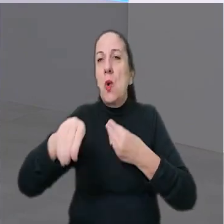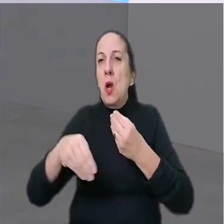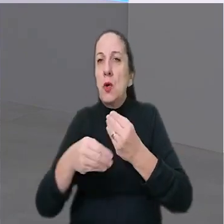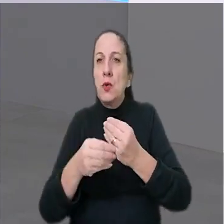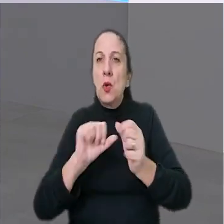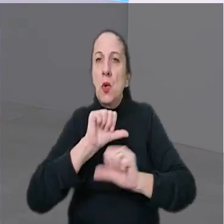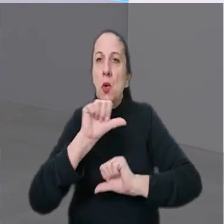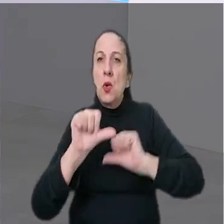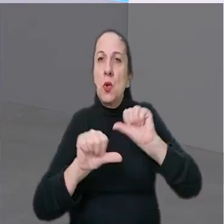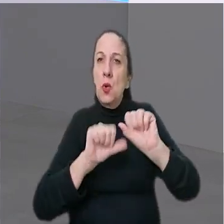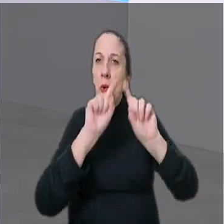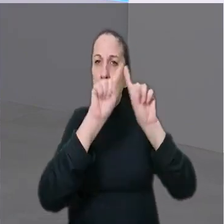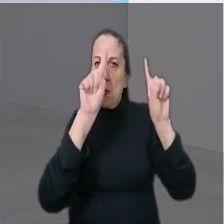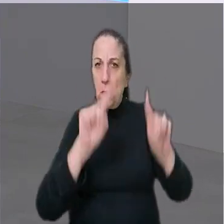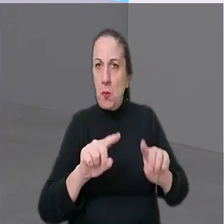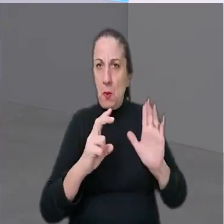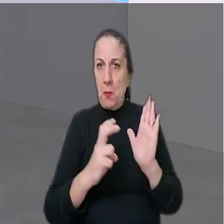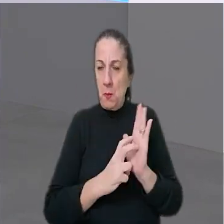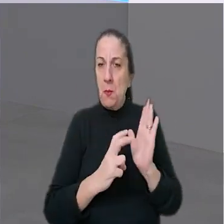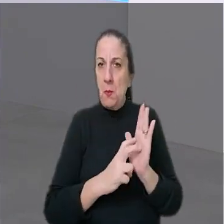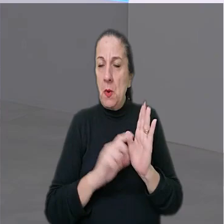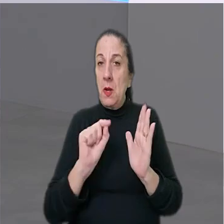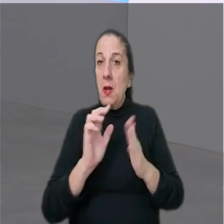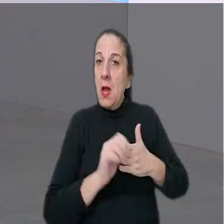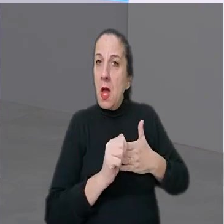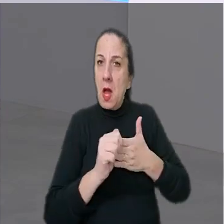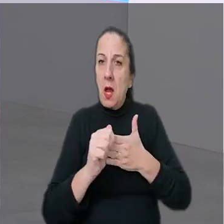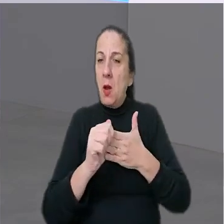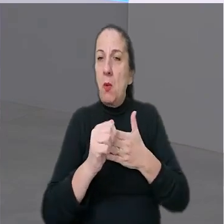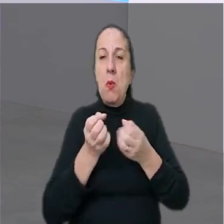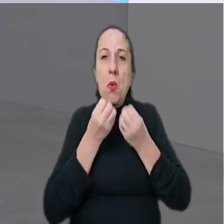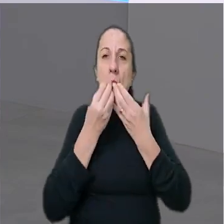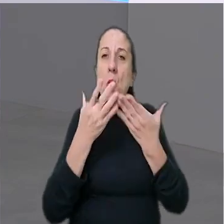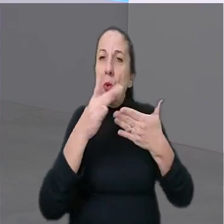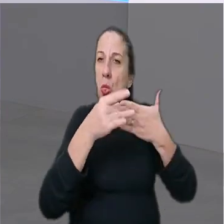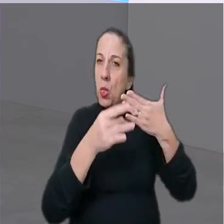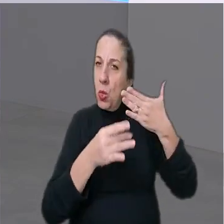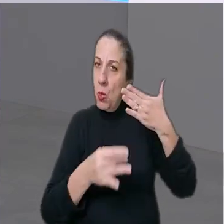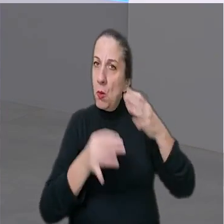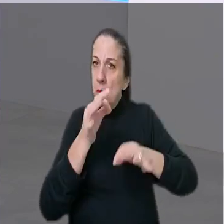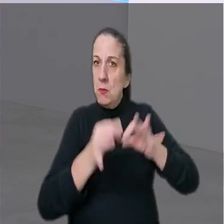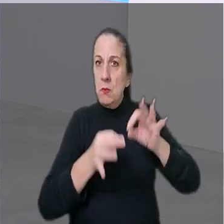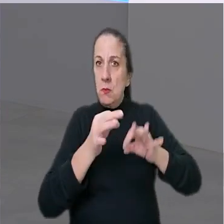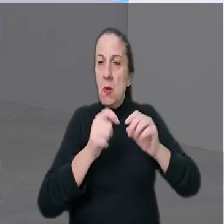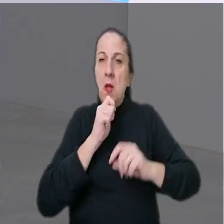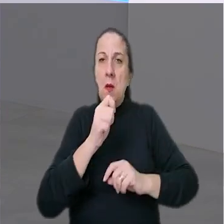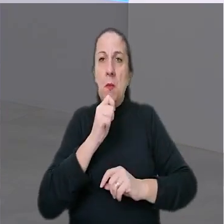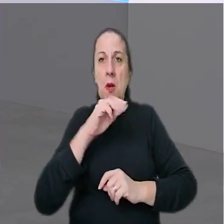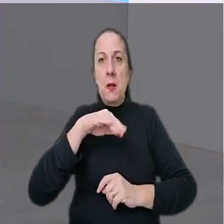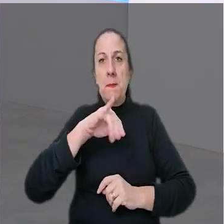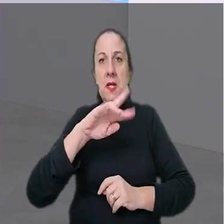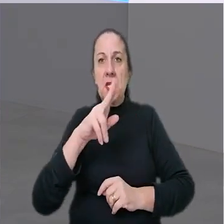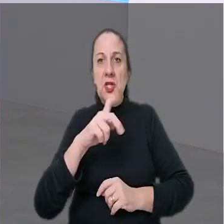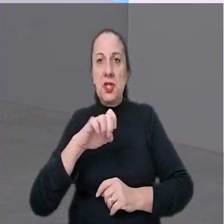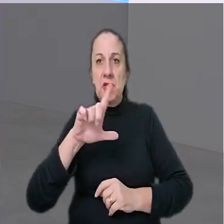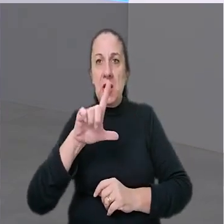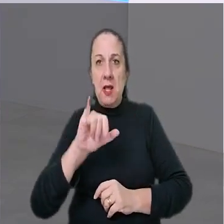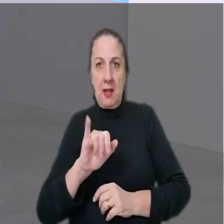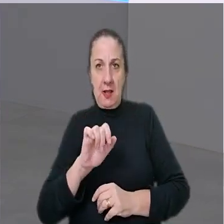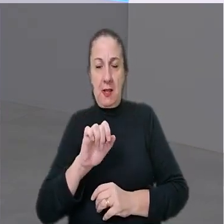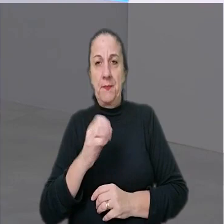de transferência para empregados do banco. Quem acompanhou a sessão e contou os detalhes do julgamento é a repórter Michele